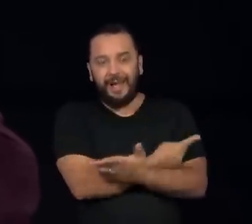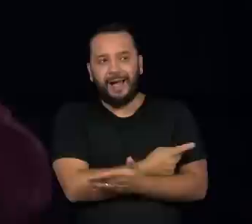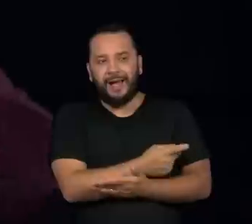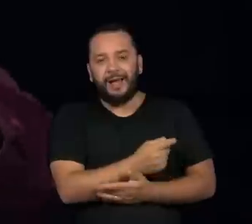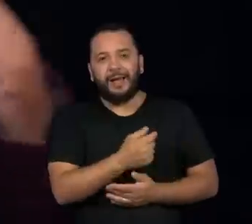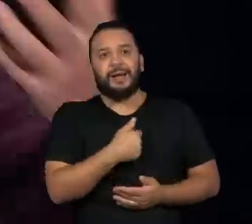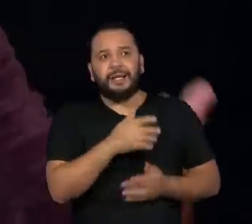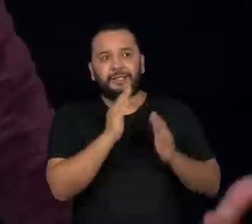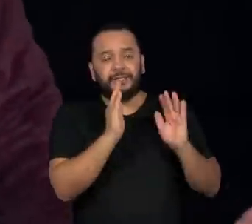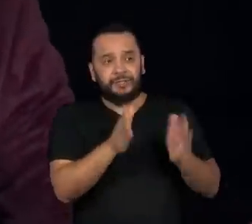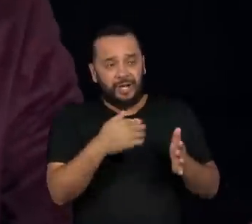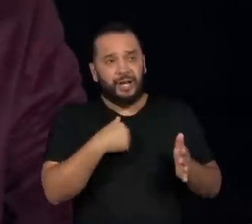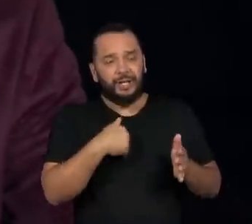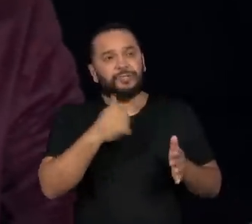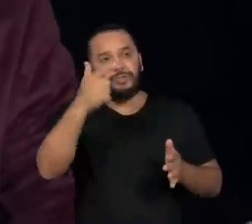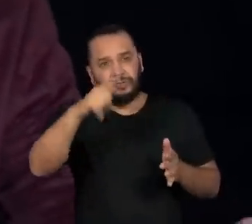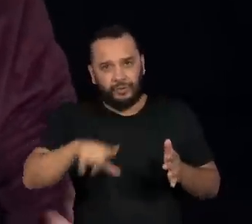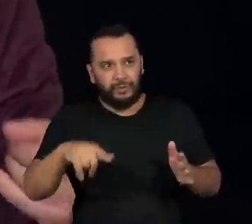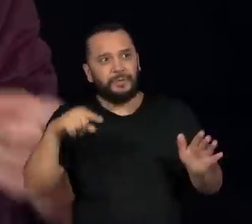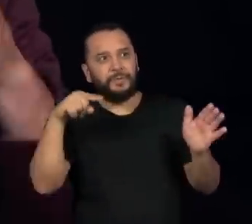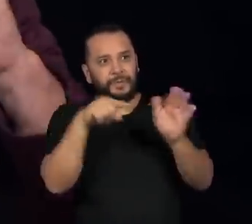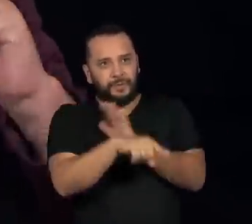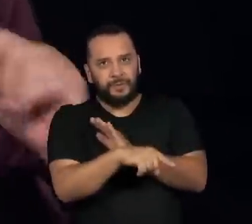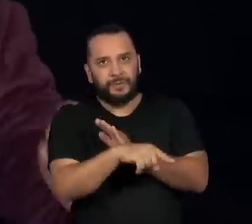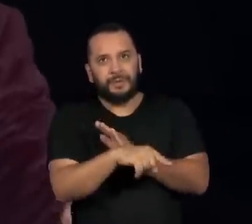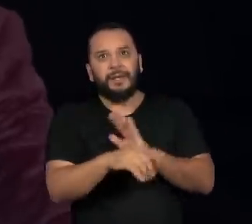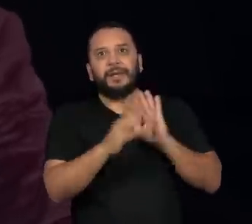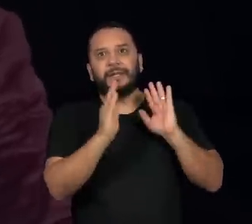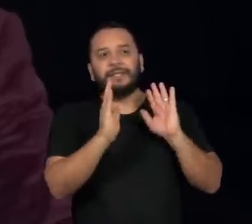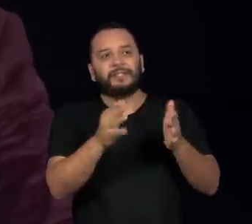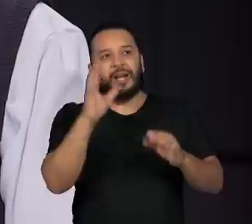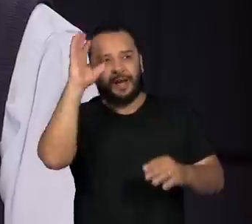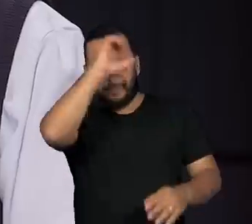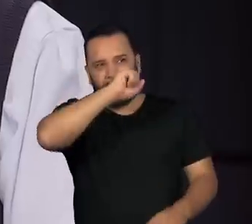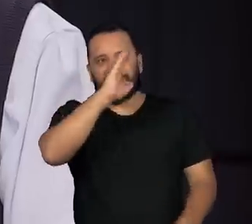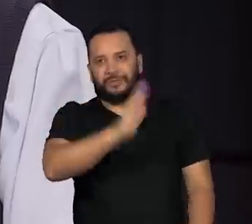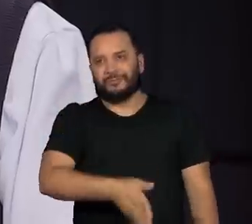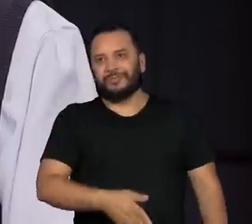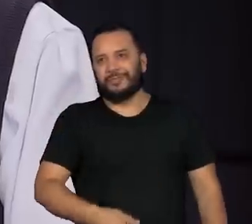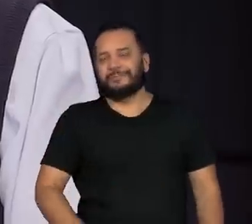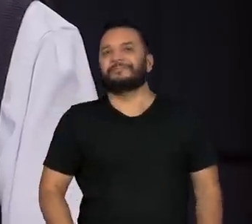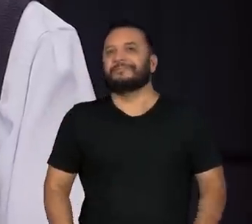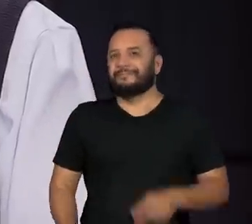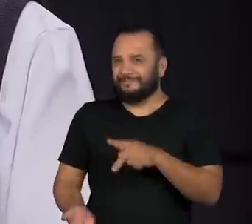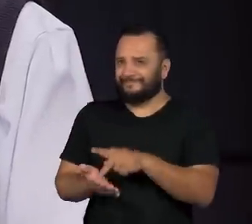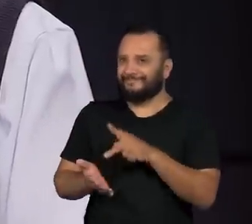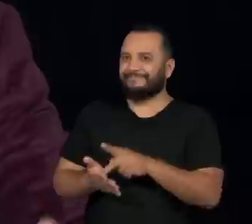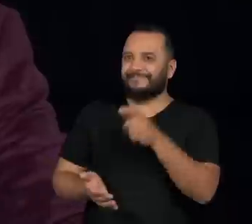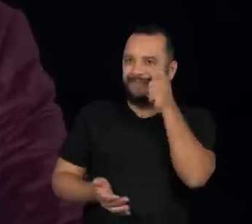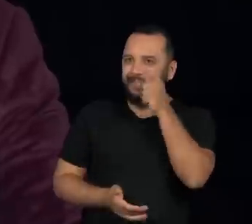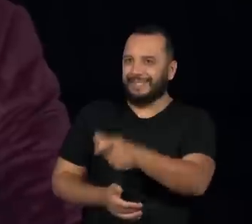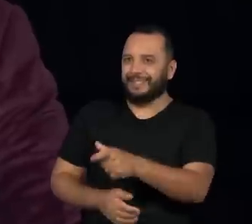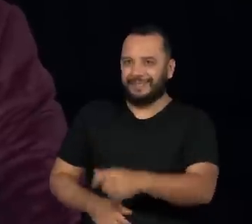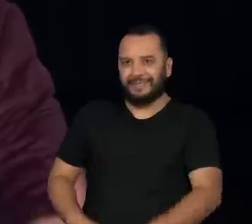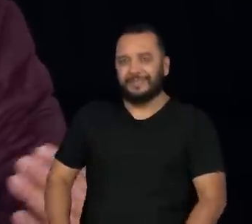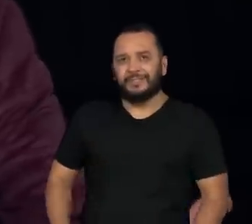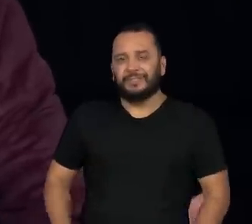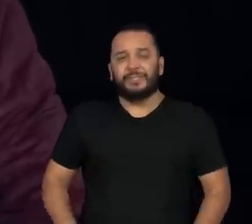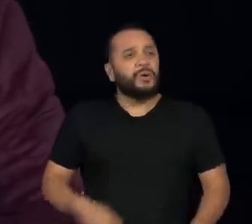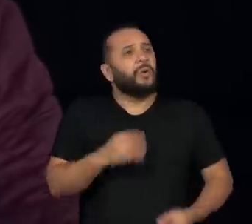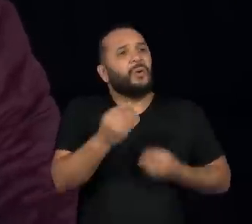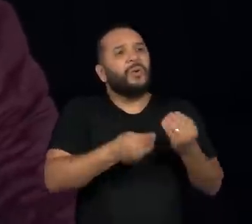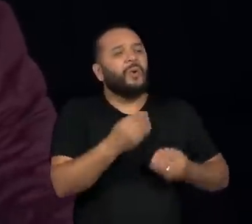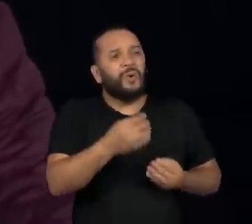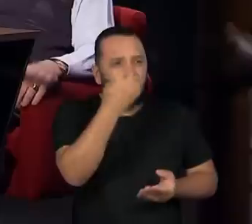e fez de novo a pergunta ele acertou ele já tinha aprendido Exatamente esse é um ponto muito interessante o que é isso fale sobre isso